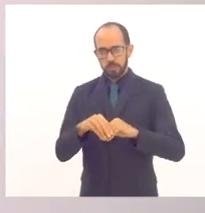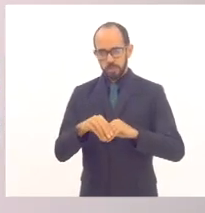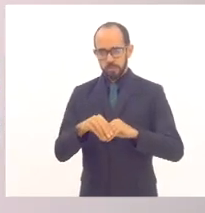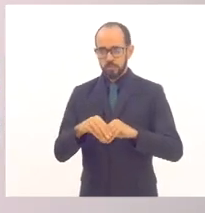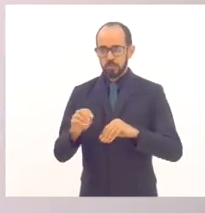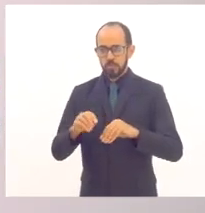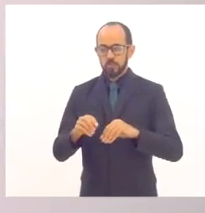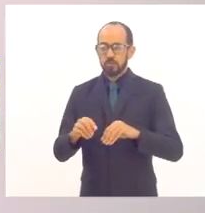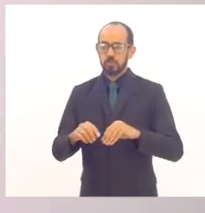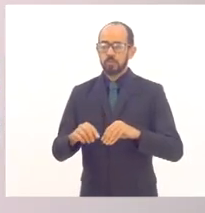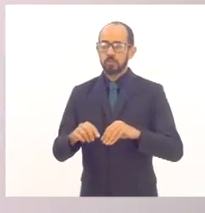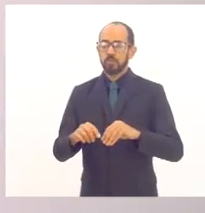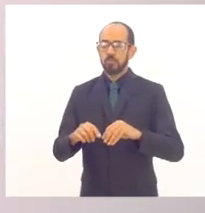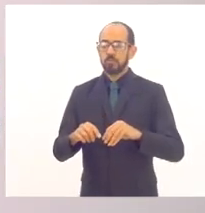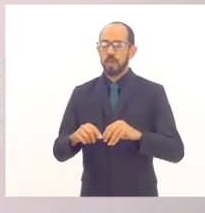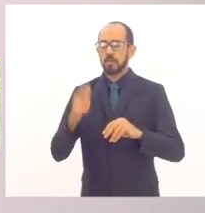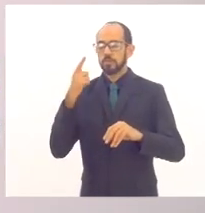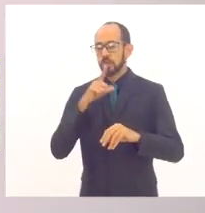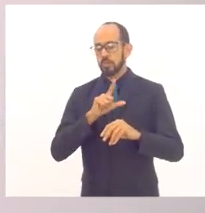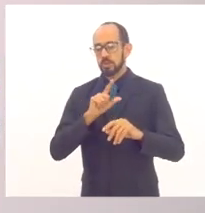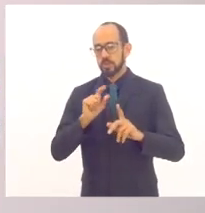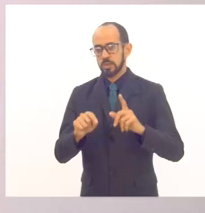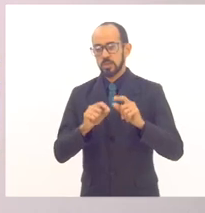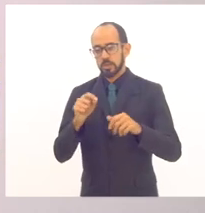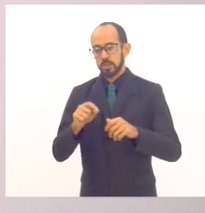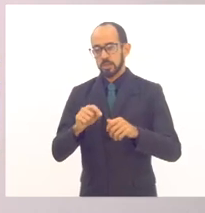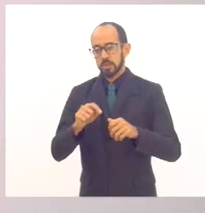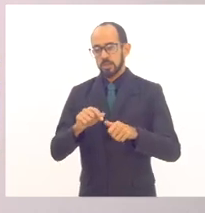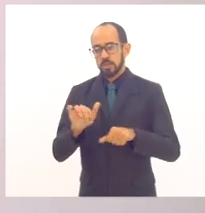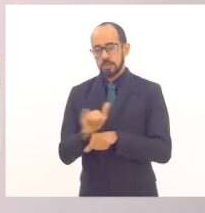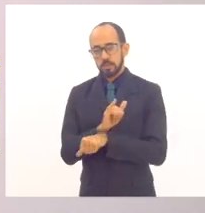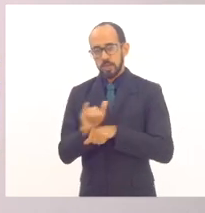você acrescenta alguma coisa, e